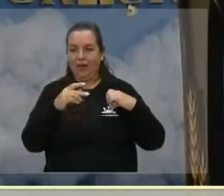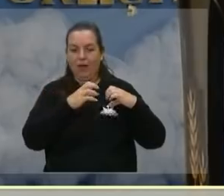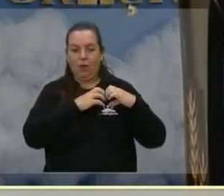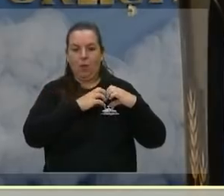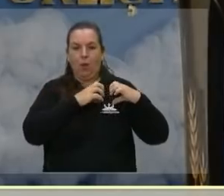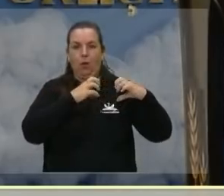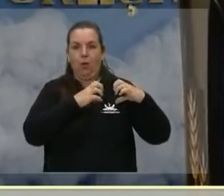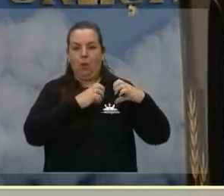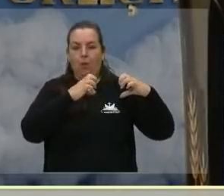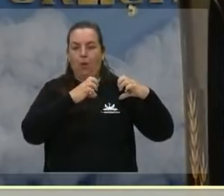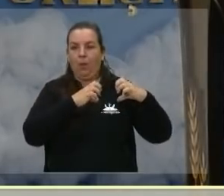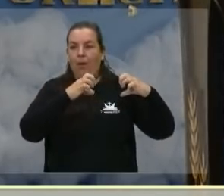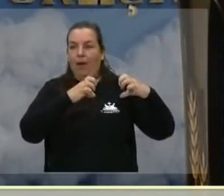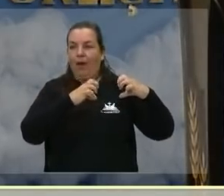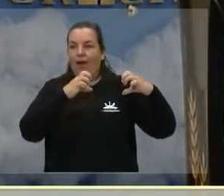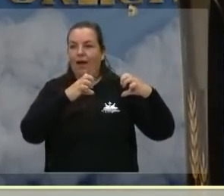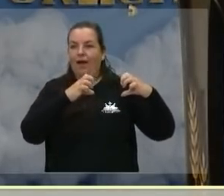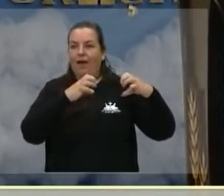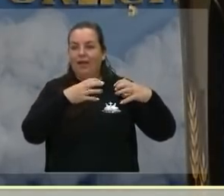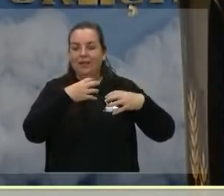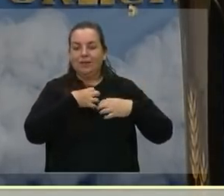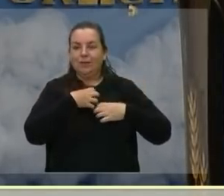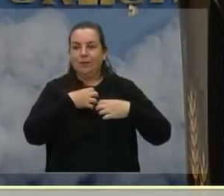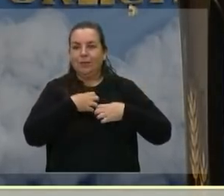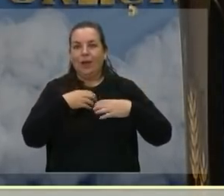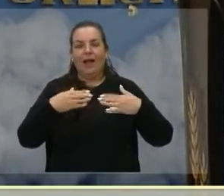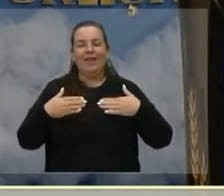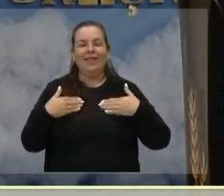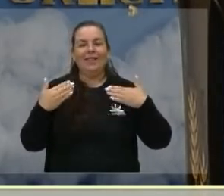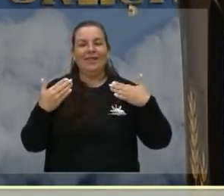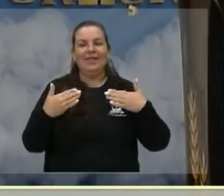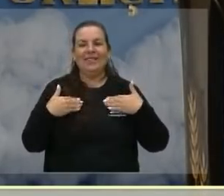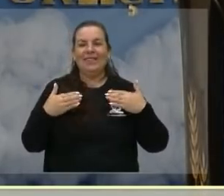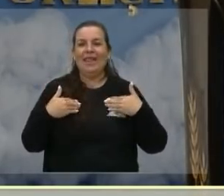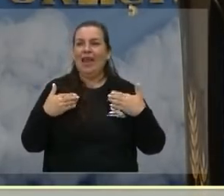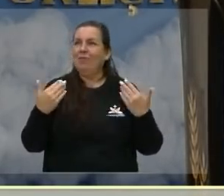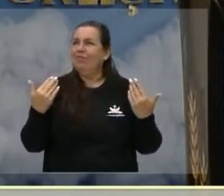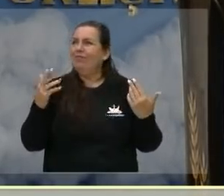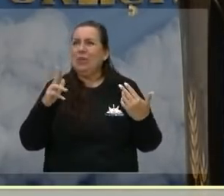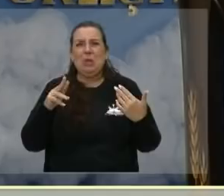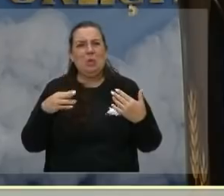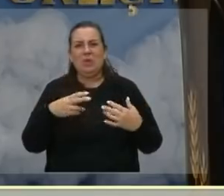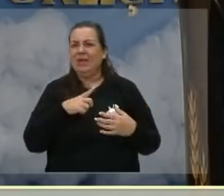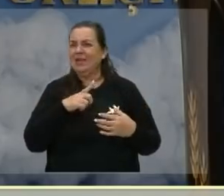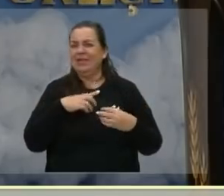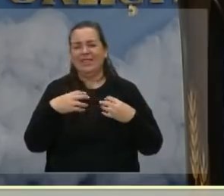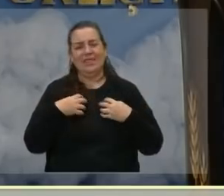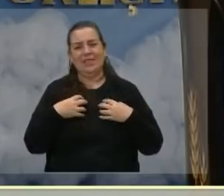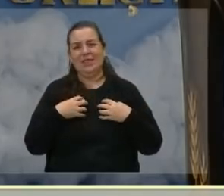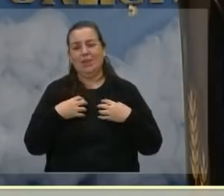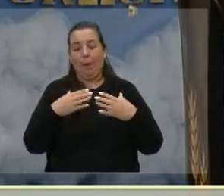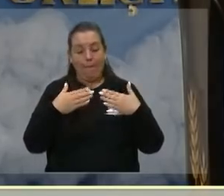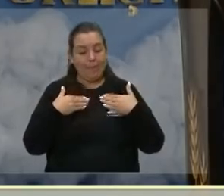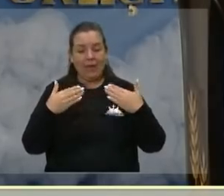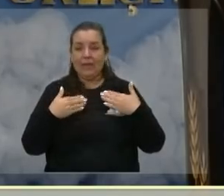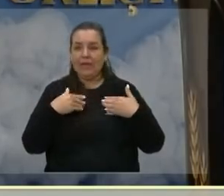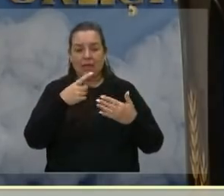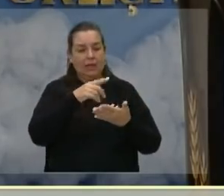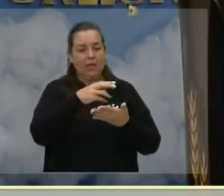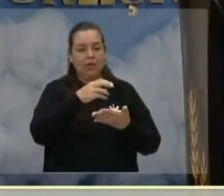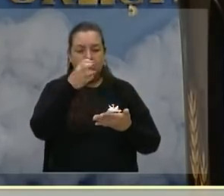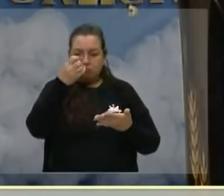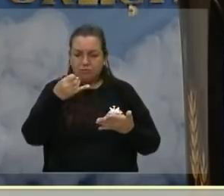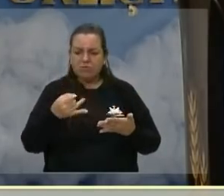cg ele começou a sentir uma alegria como nunca uma alegria que ele descreve